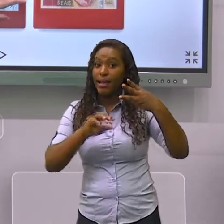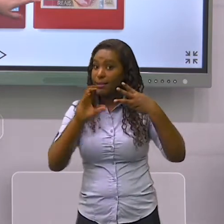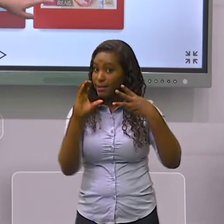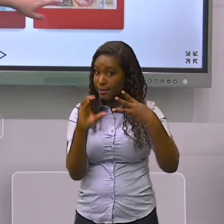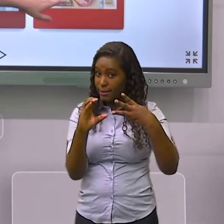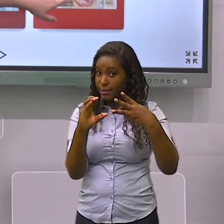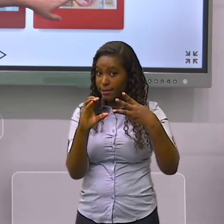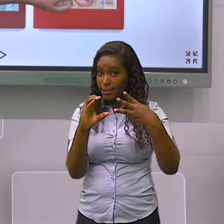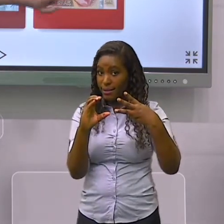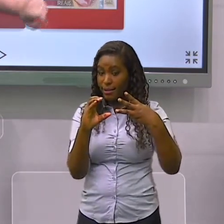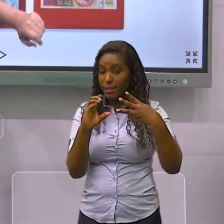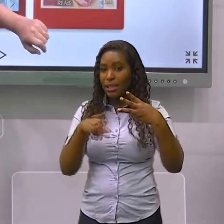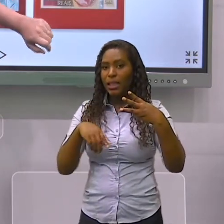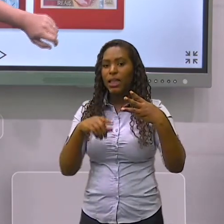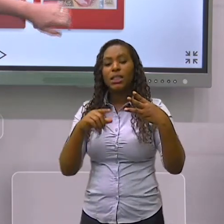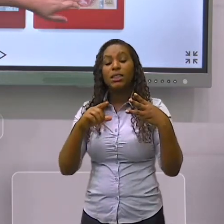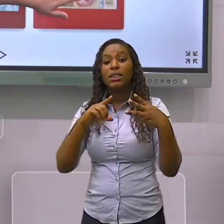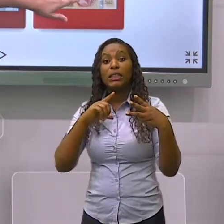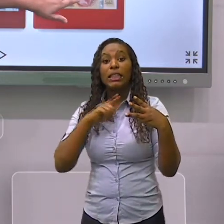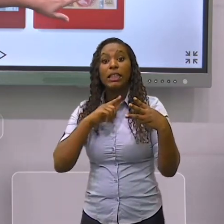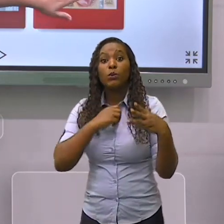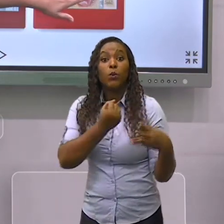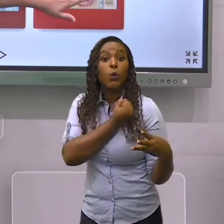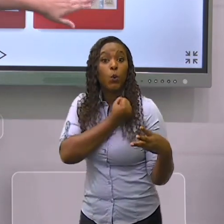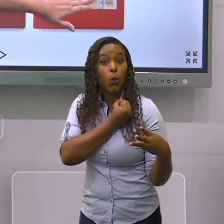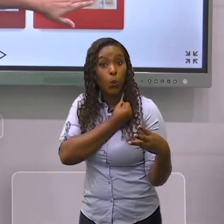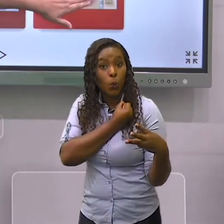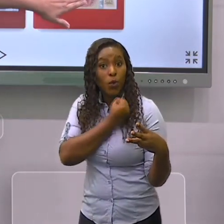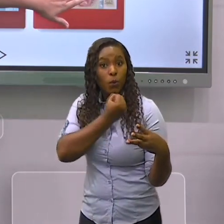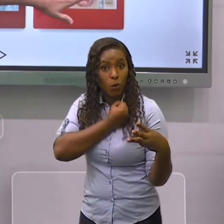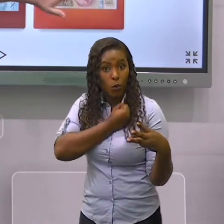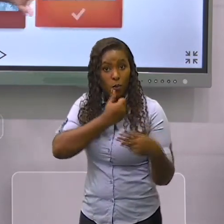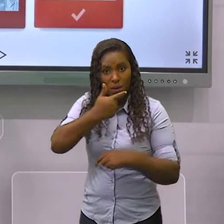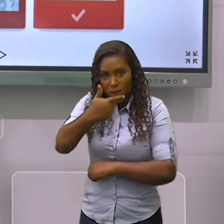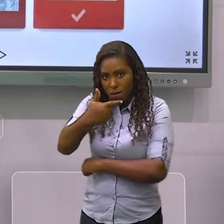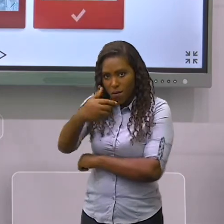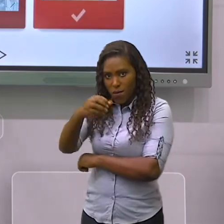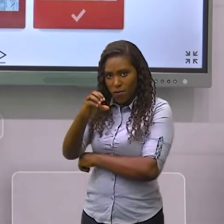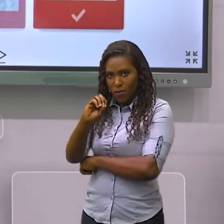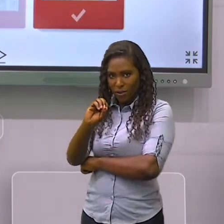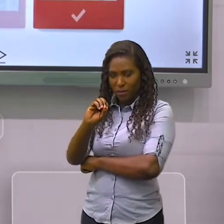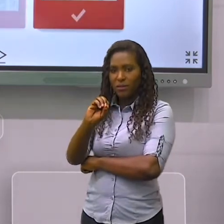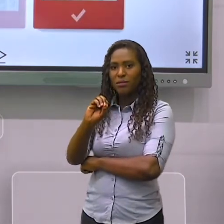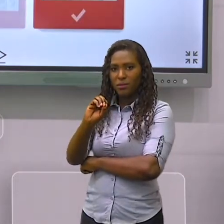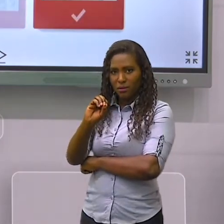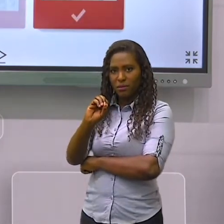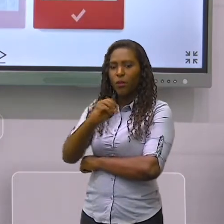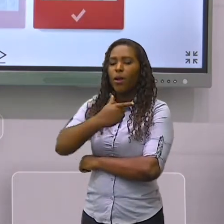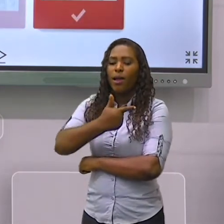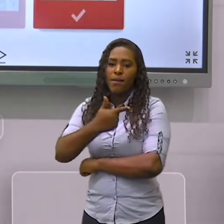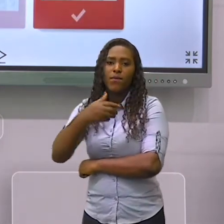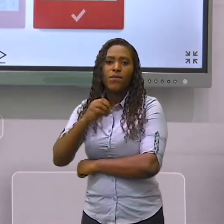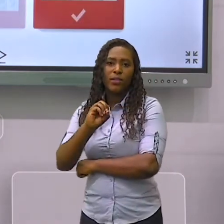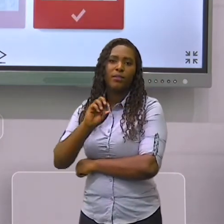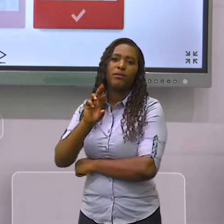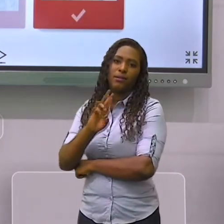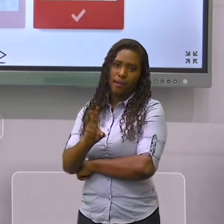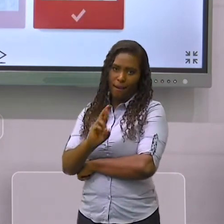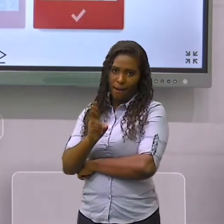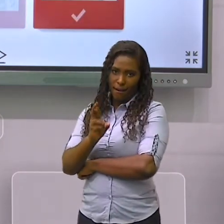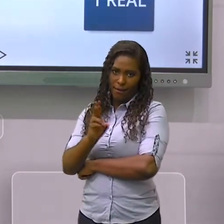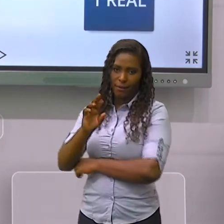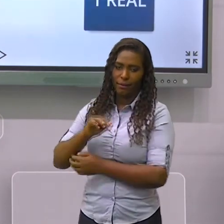aqui, olha, que o algarismo que está escrito impresso neste papel é o número 20. Então, 20 reais.